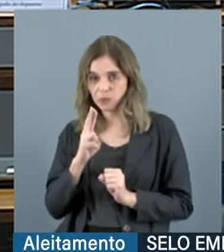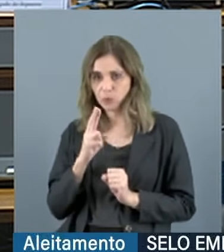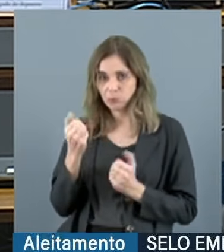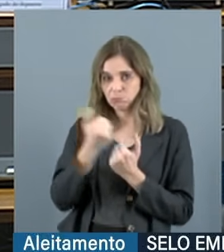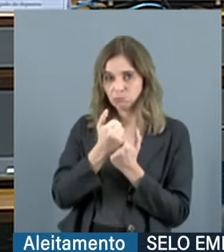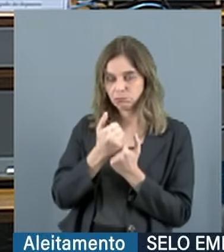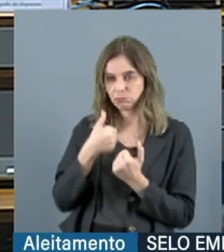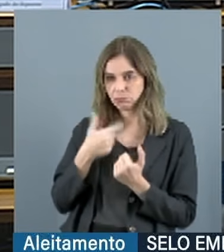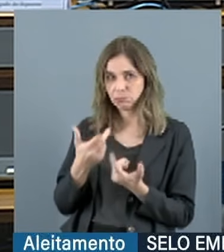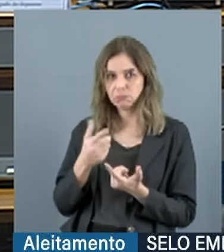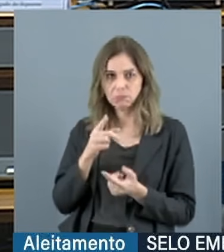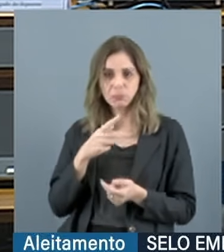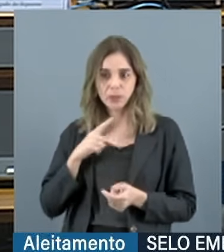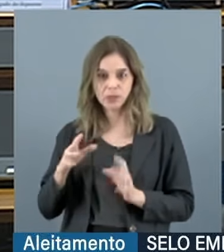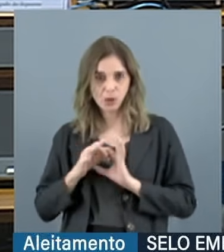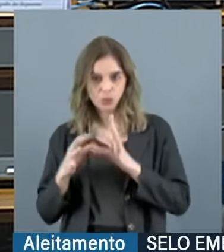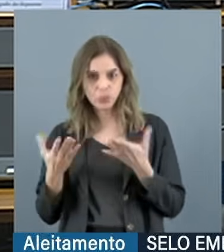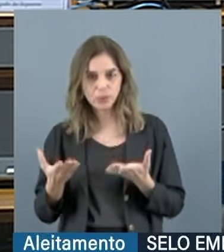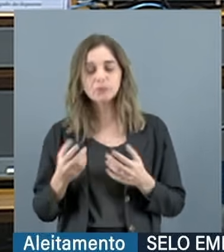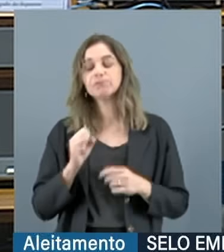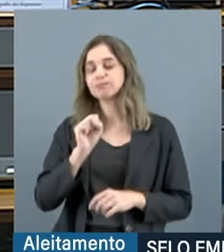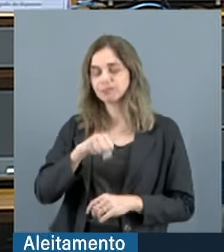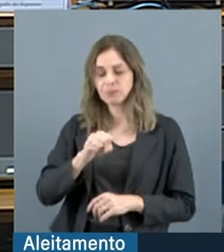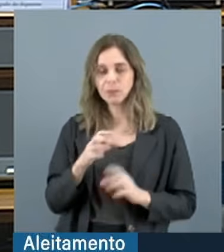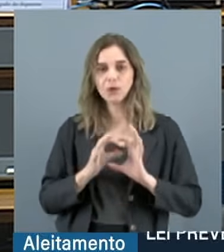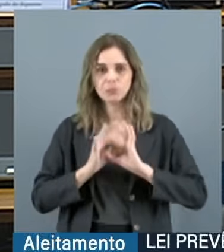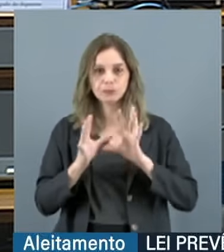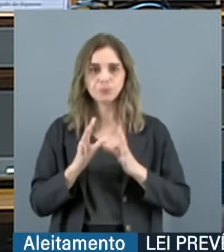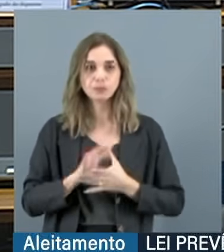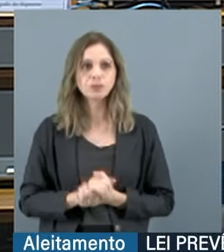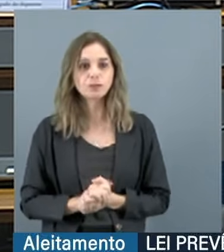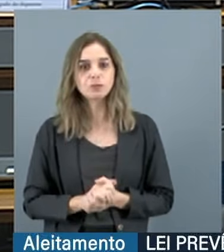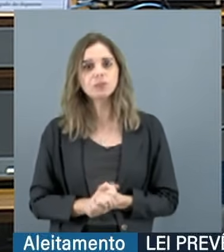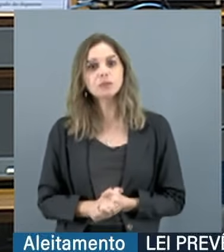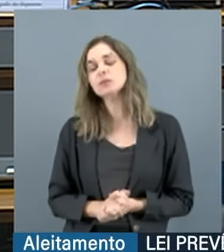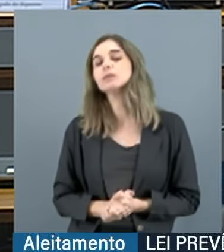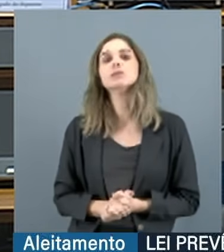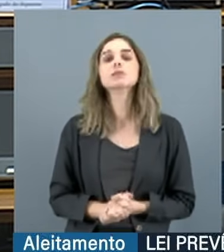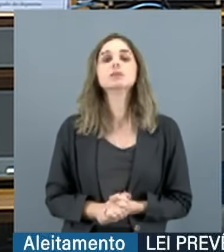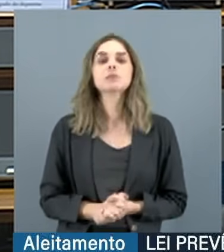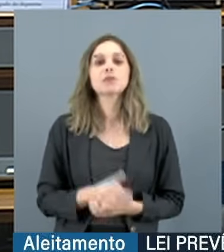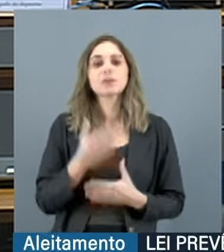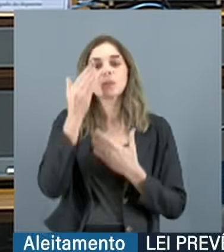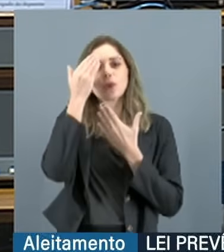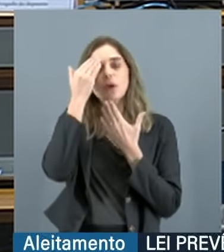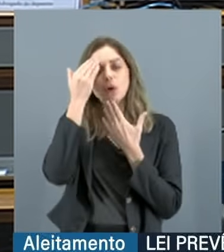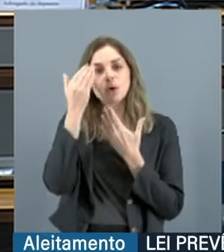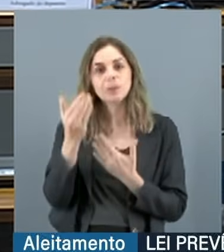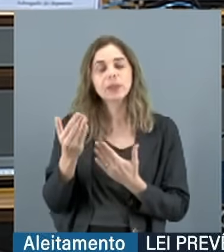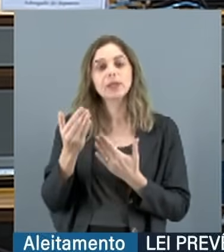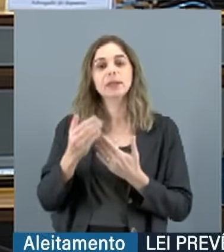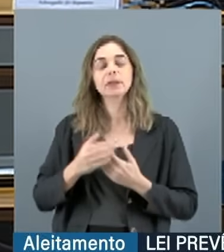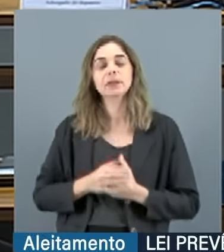Presidente, autoriza? Está autorizado, então, doutor, o senhor responder. Pode usar da palavra, senhor Cildilon. Muito obrigado pela palavra, senhor